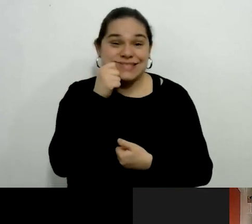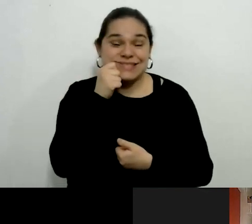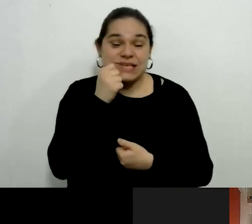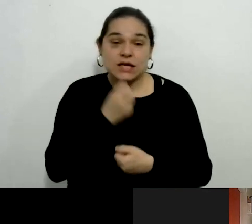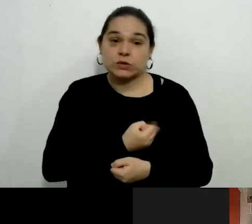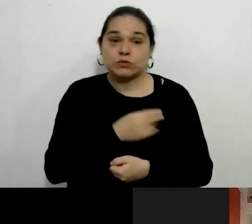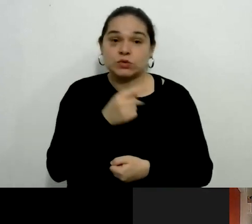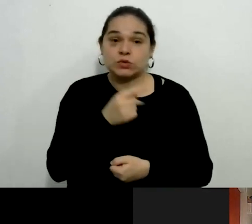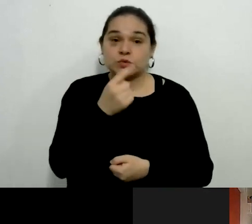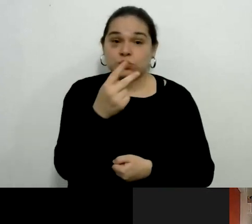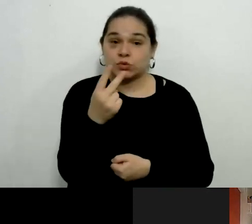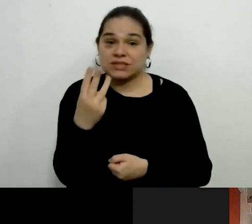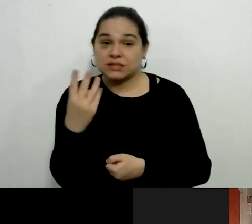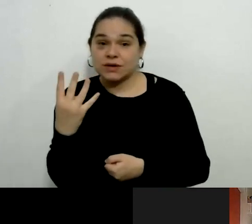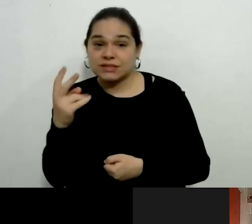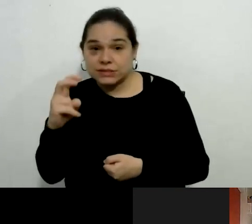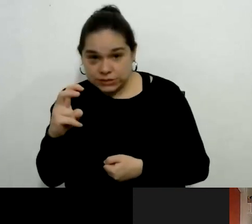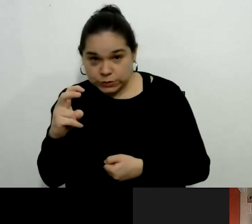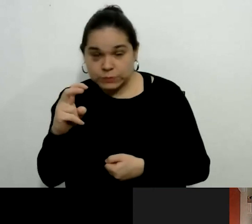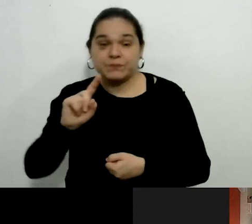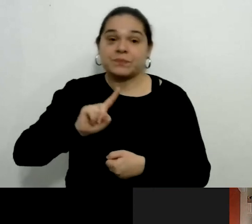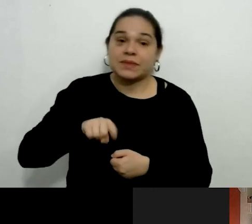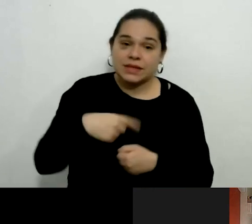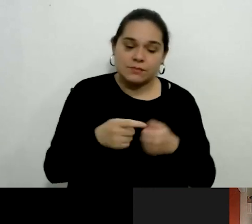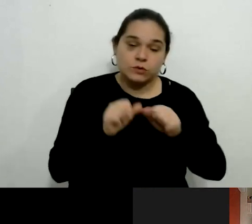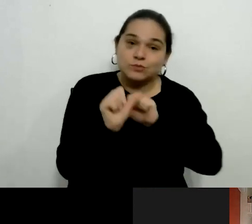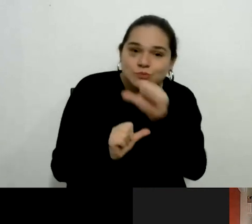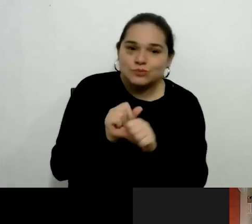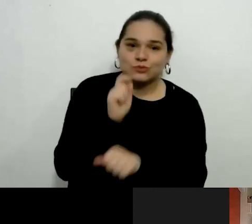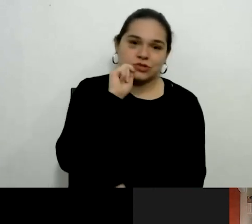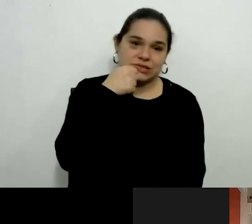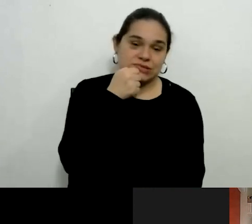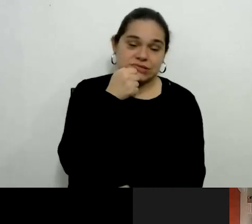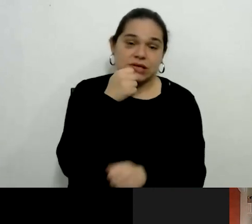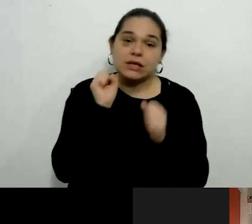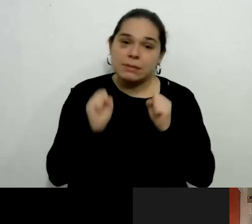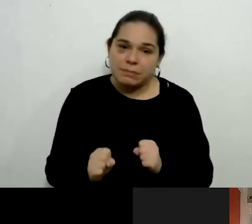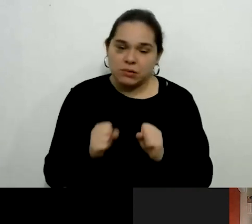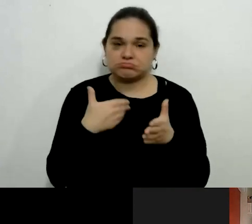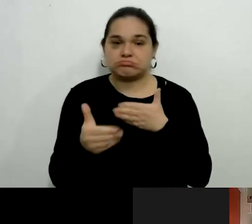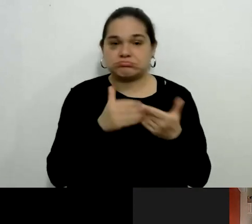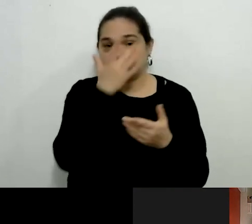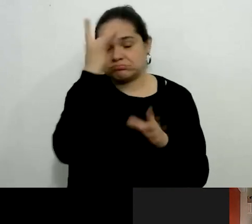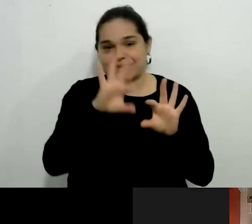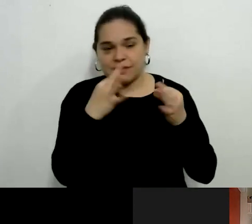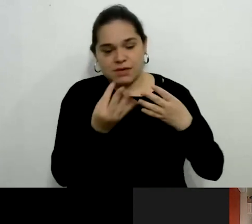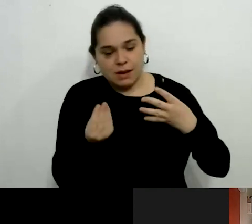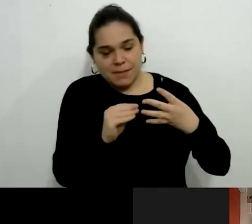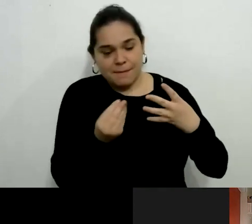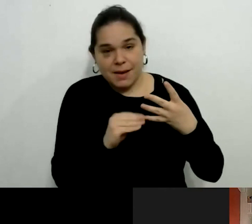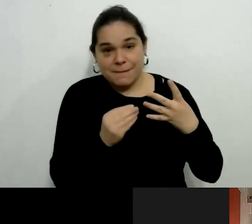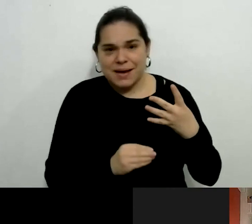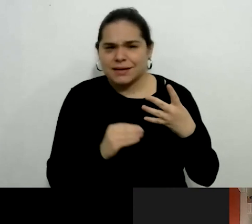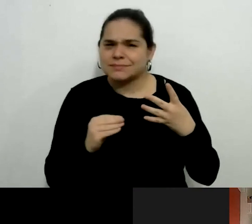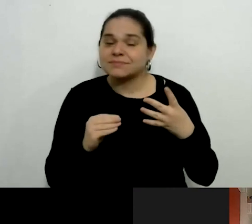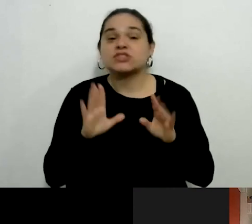utilizando, daí vai salvar uma nova senha, vai utilizar e cadastrar seus dependentes. Então é uma parceria inédita no Brasil, a